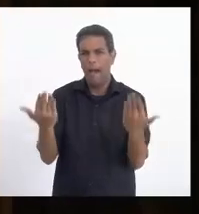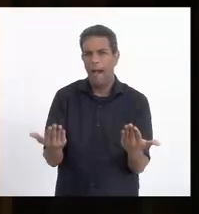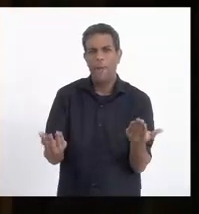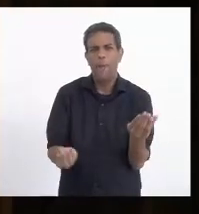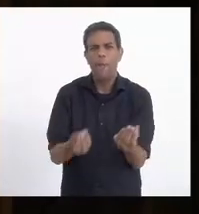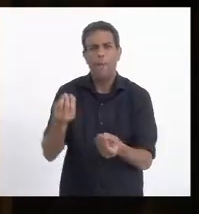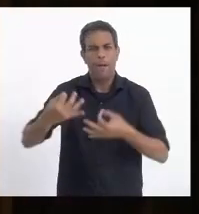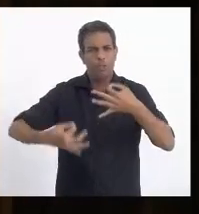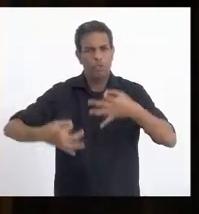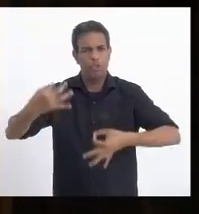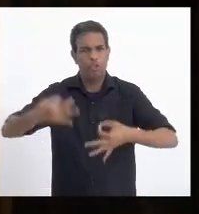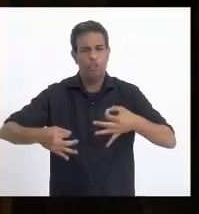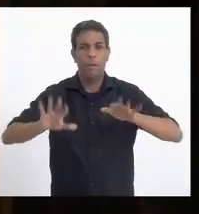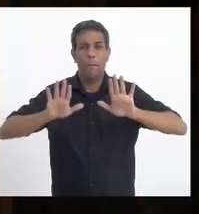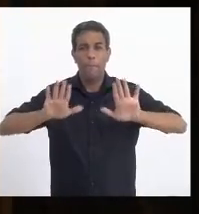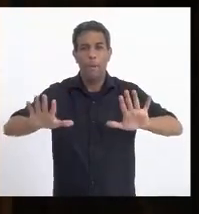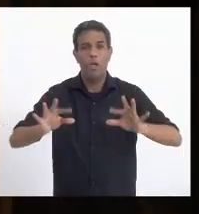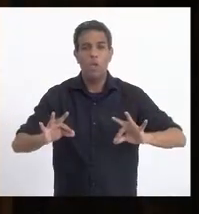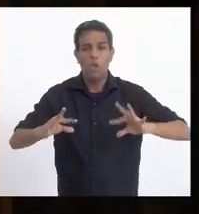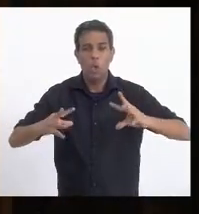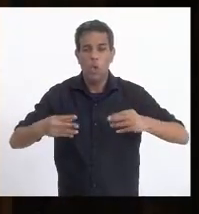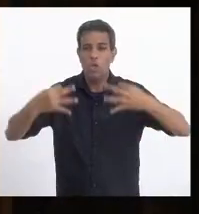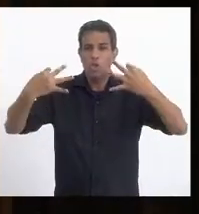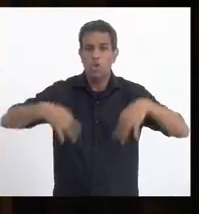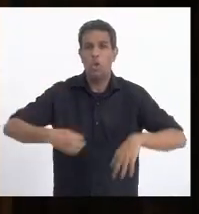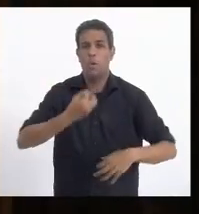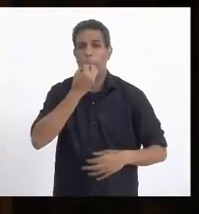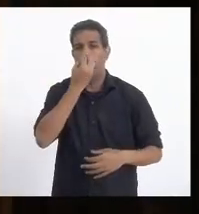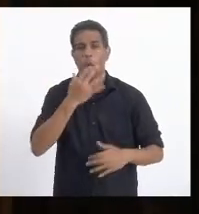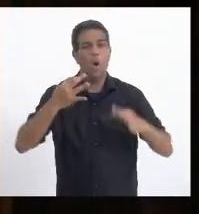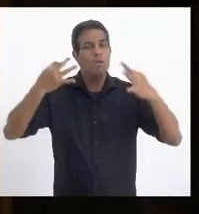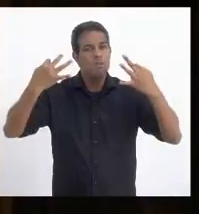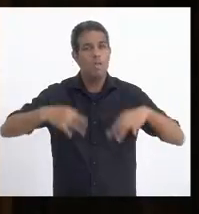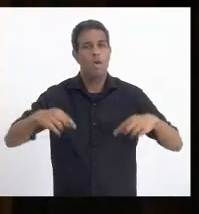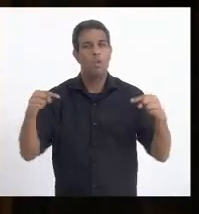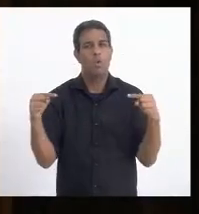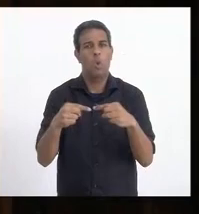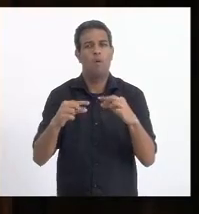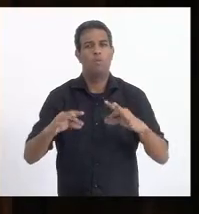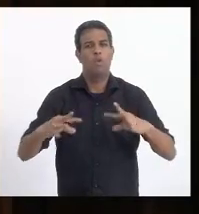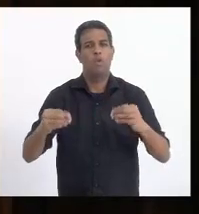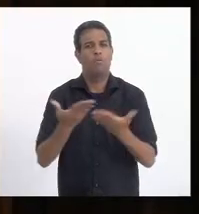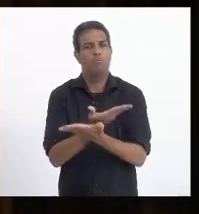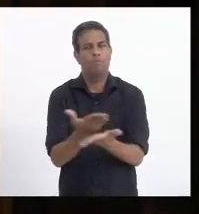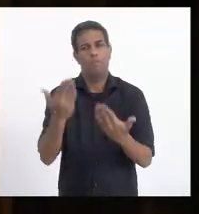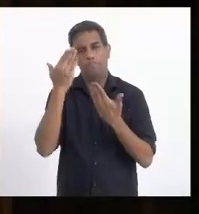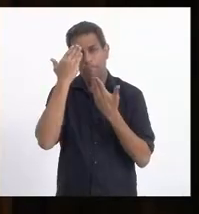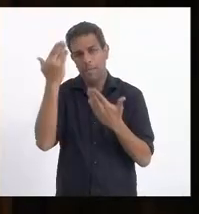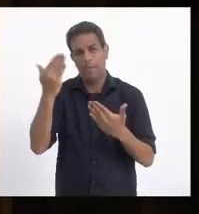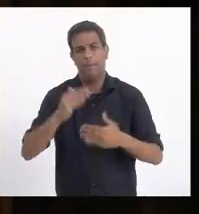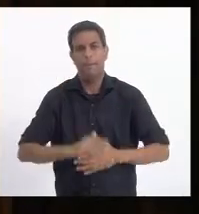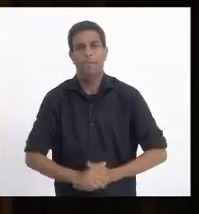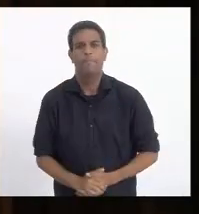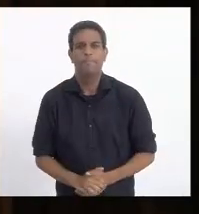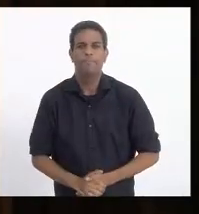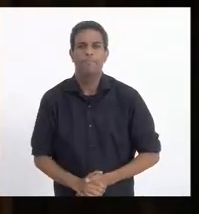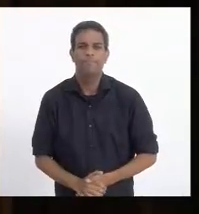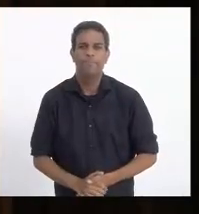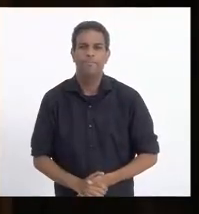palavra Justiça mas quero ser justo bom Correto para todos muito obrigado